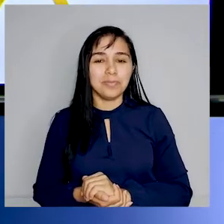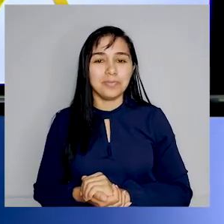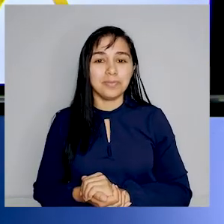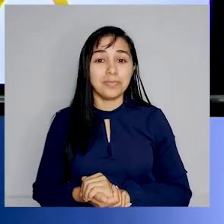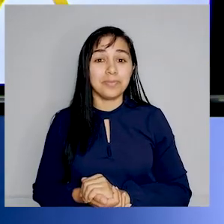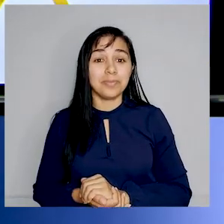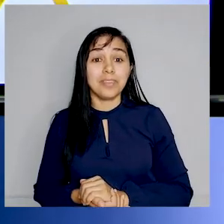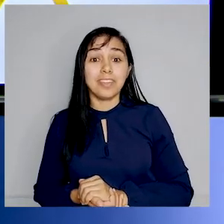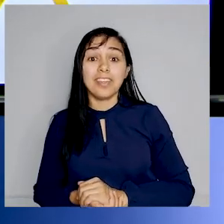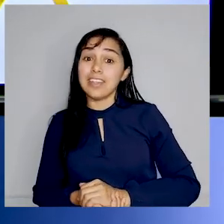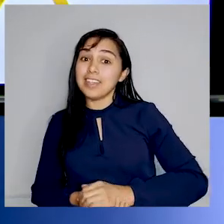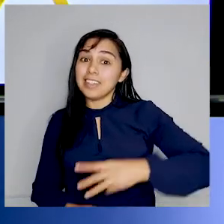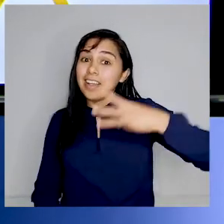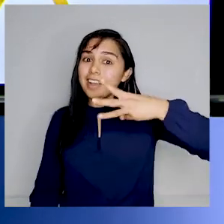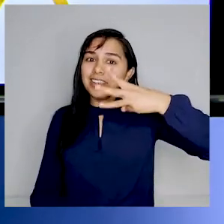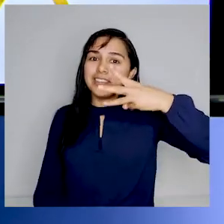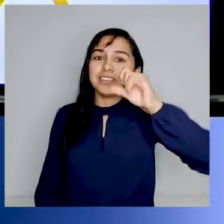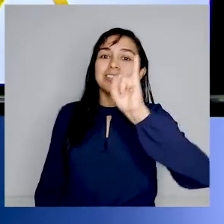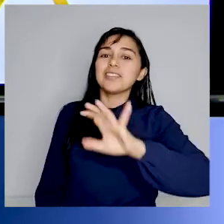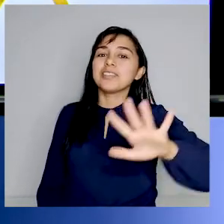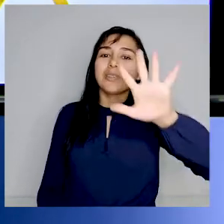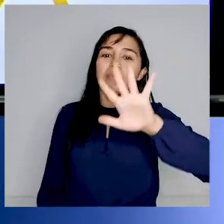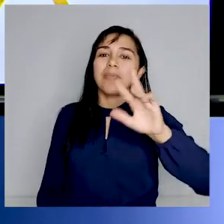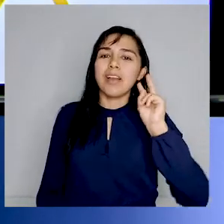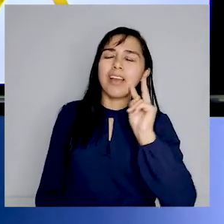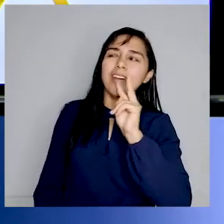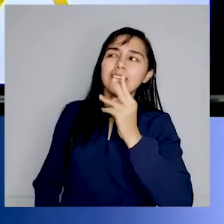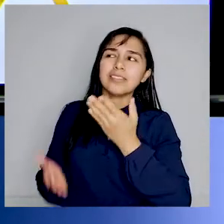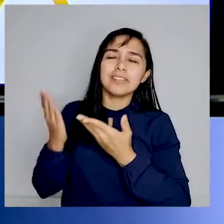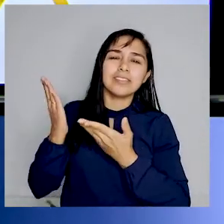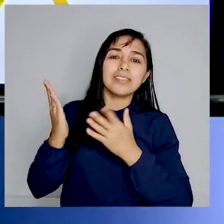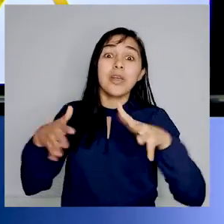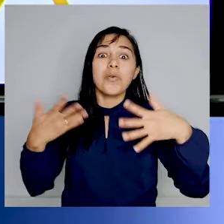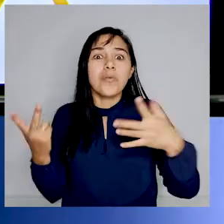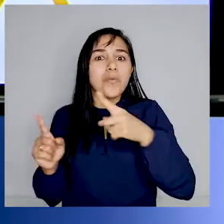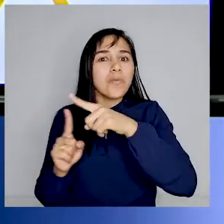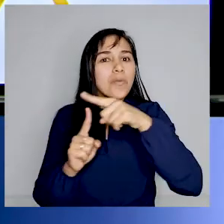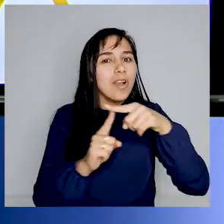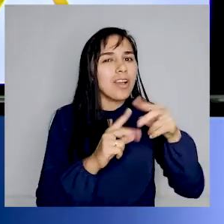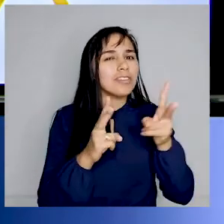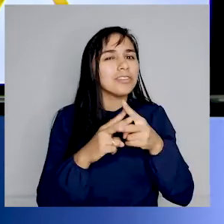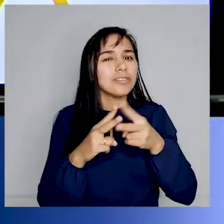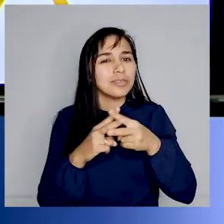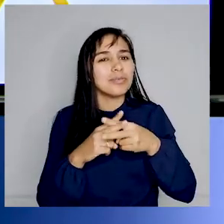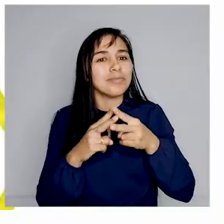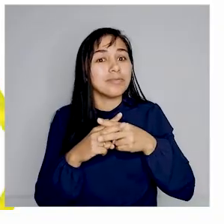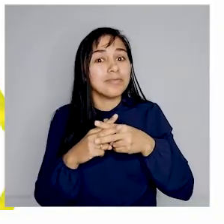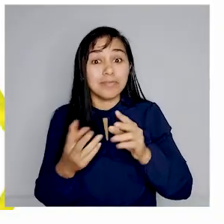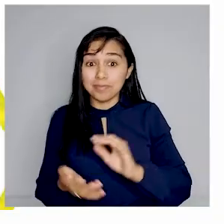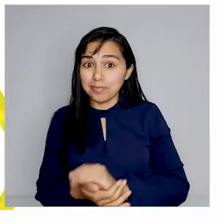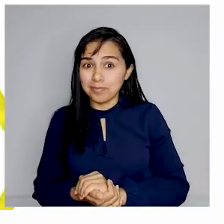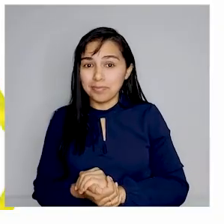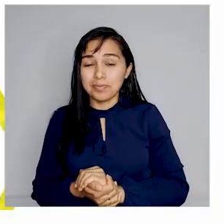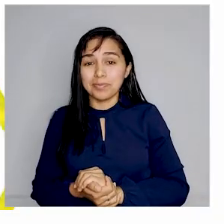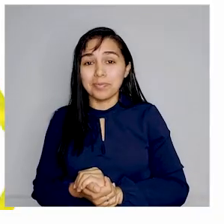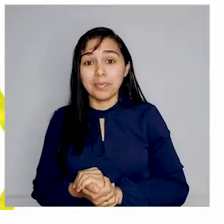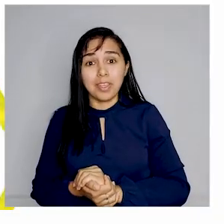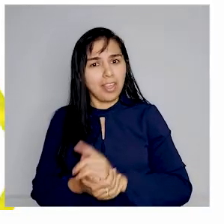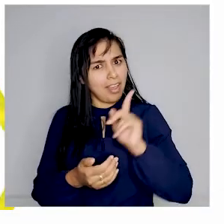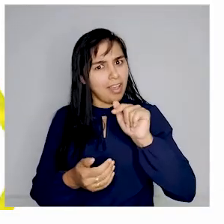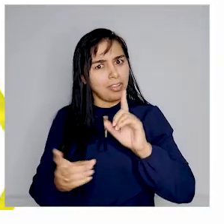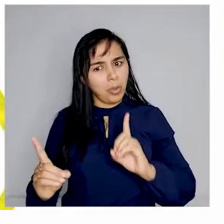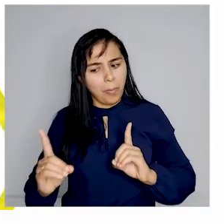E a nossa terceira imagem, ela referenda qual tipo de luta? O que vocês imaginam que seja? É uma luta de